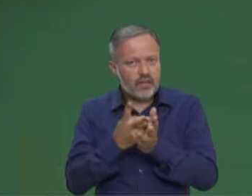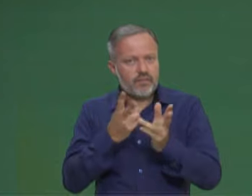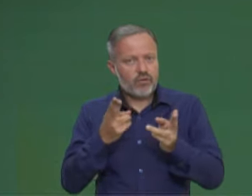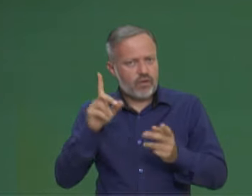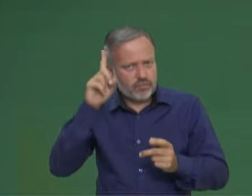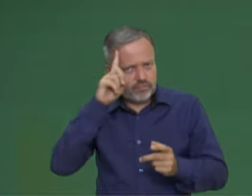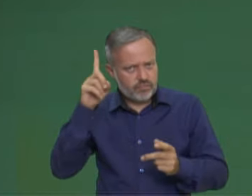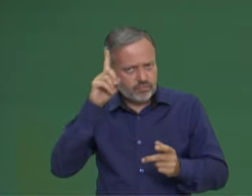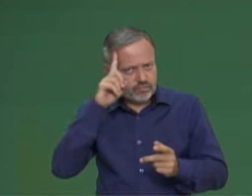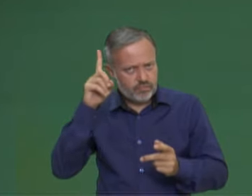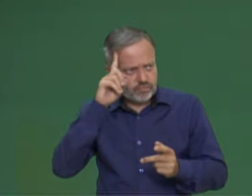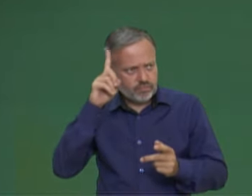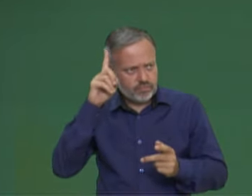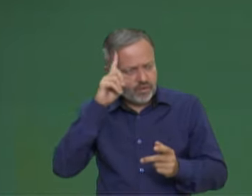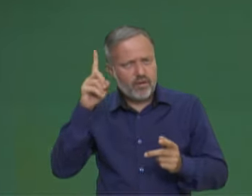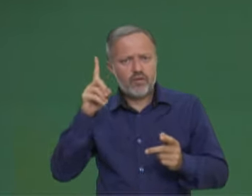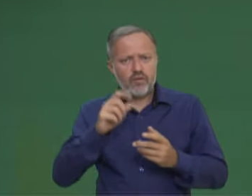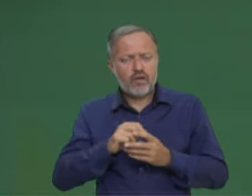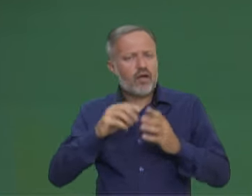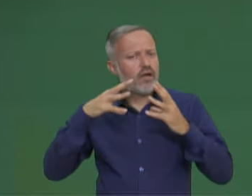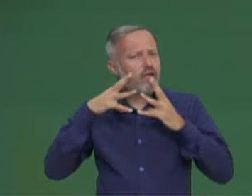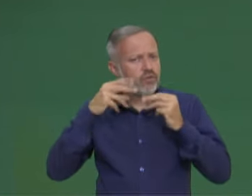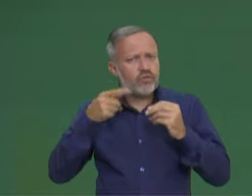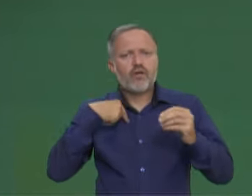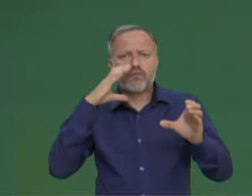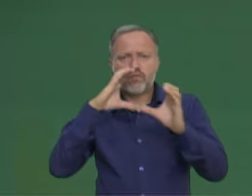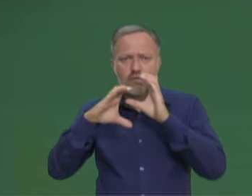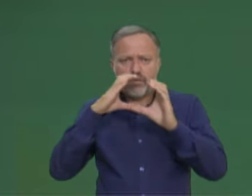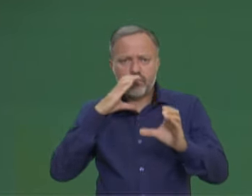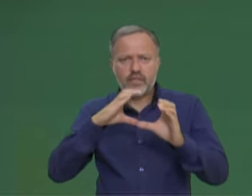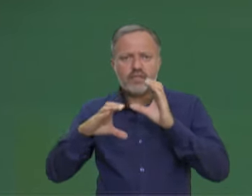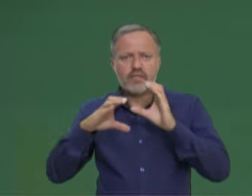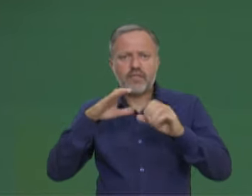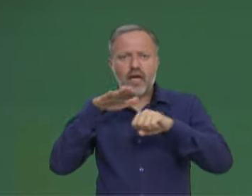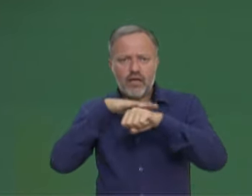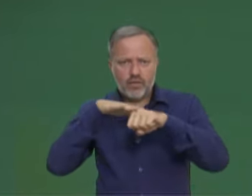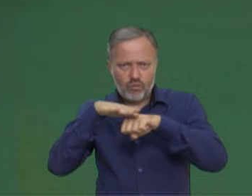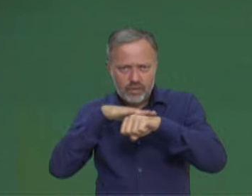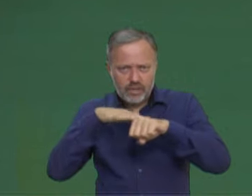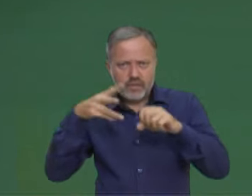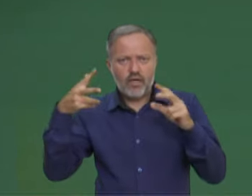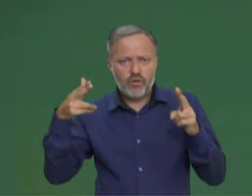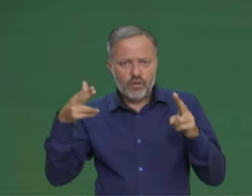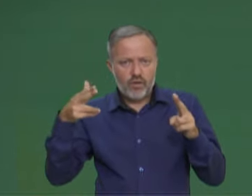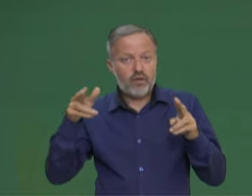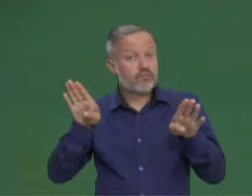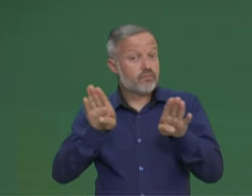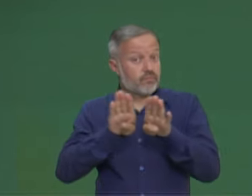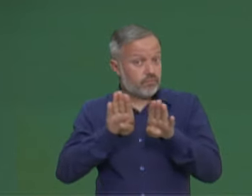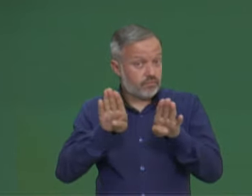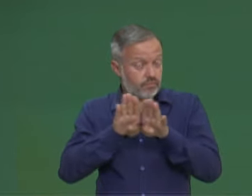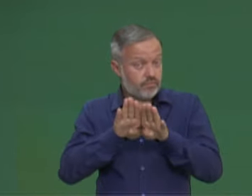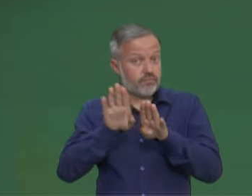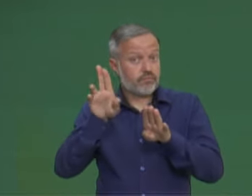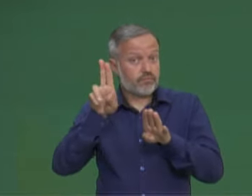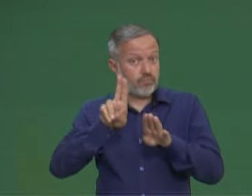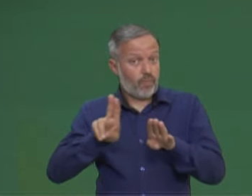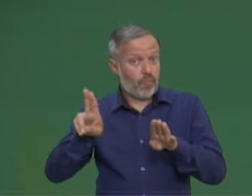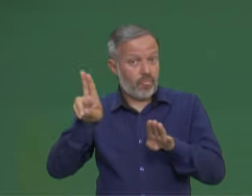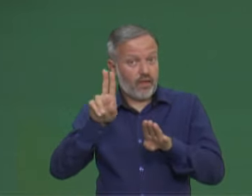Eu posso utilizar a mesma linguagem em todas as situações? Assim como a roupa, eu posso ir com uma roupa, vamos supor, vamos a